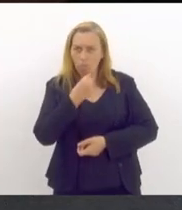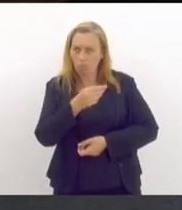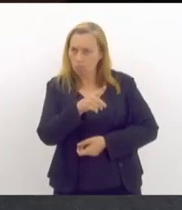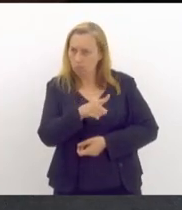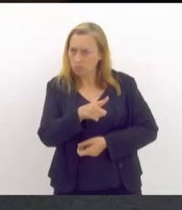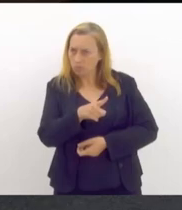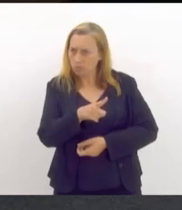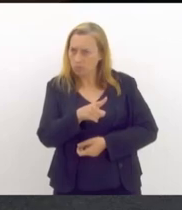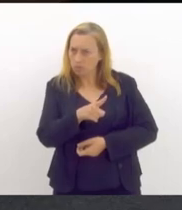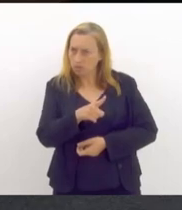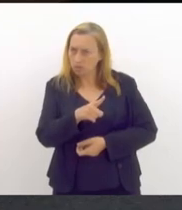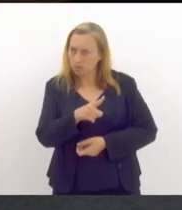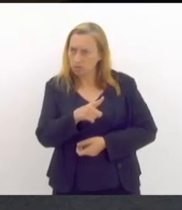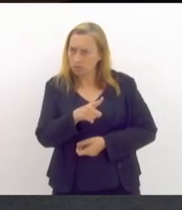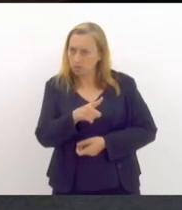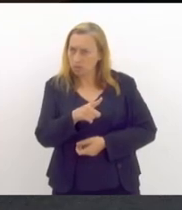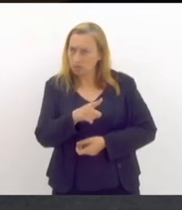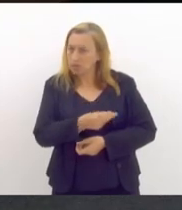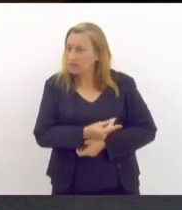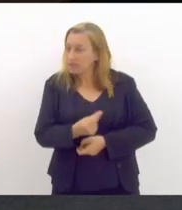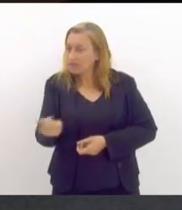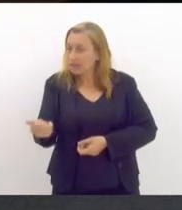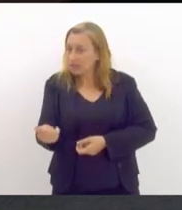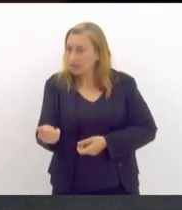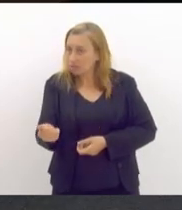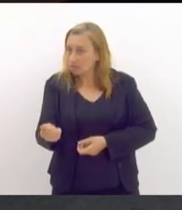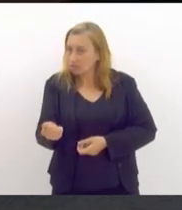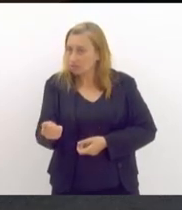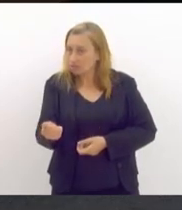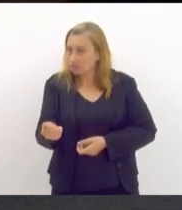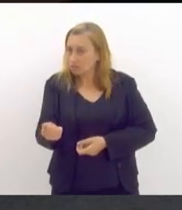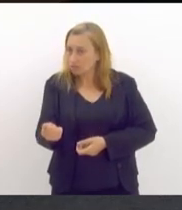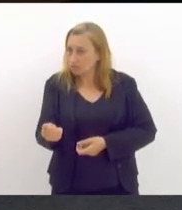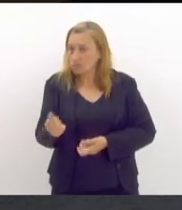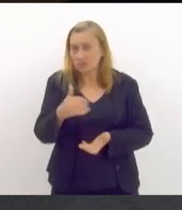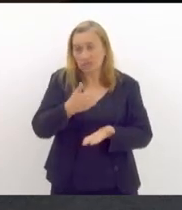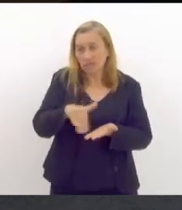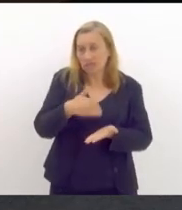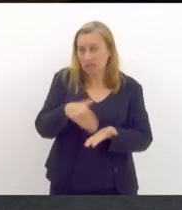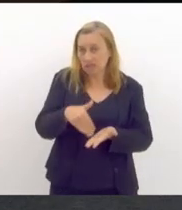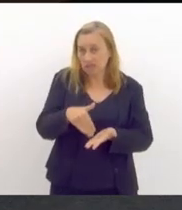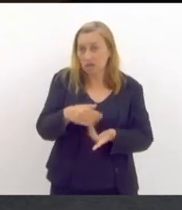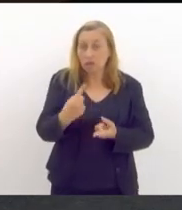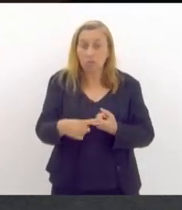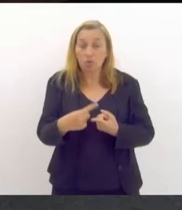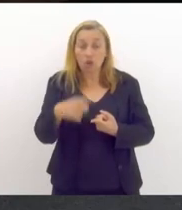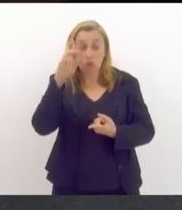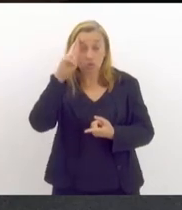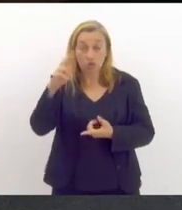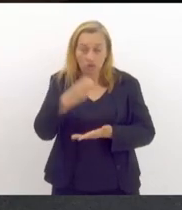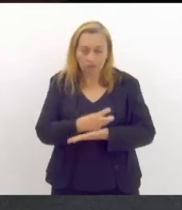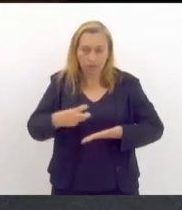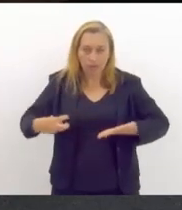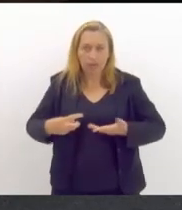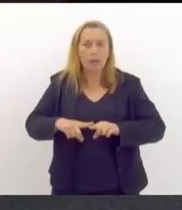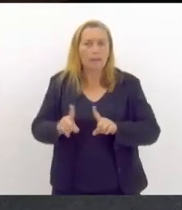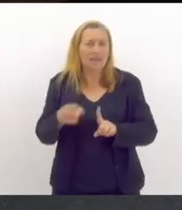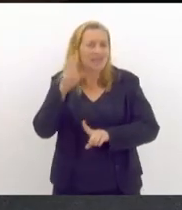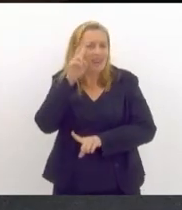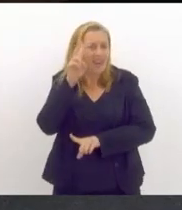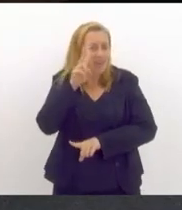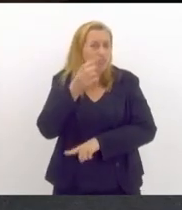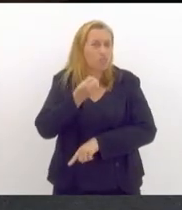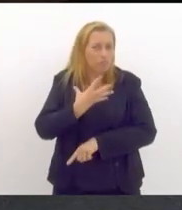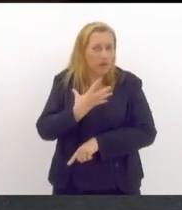de ser secretário Porque o chefe foi pichado mas me lembro bem